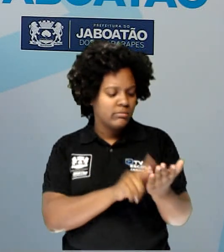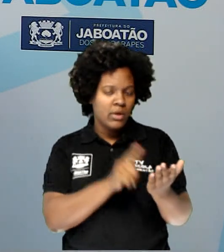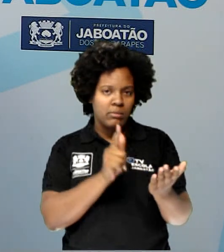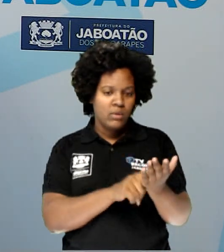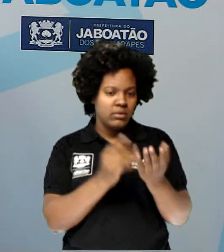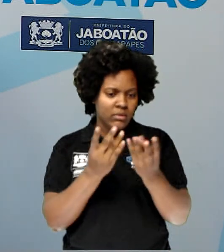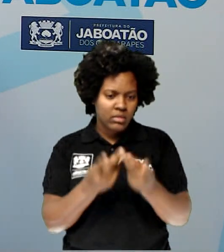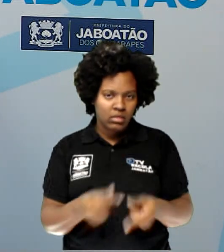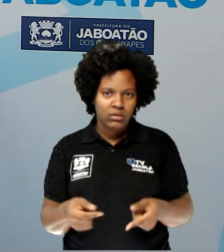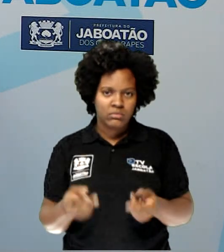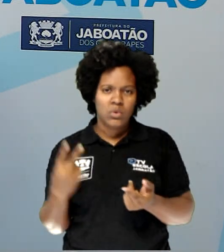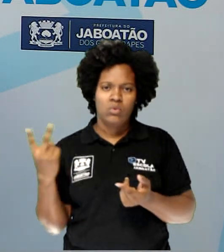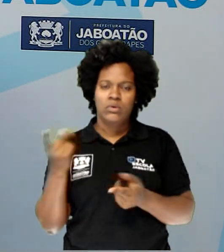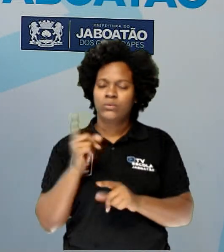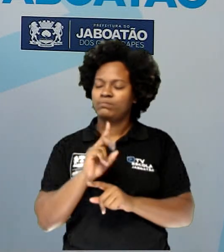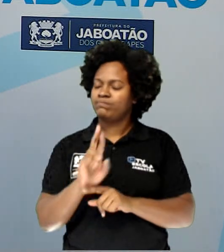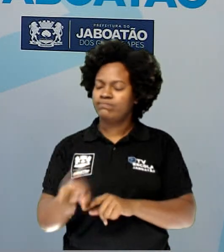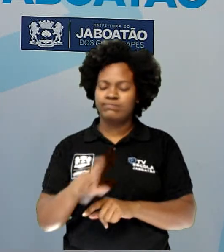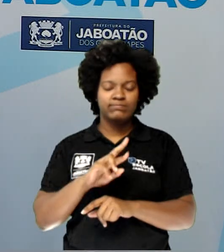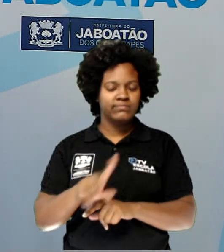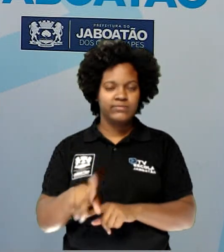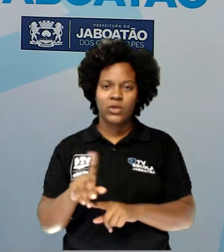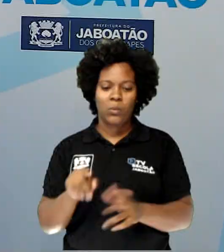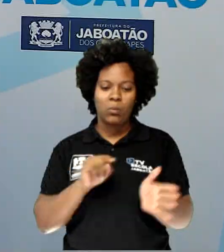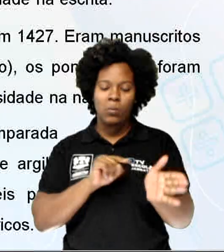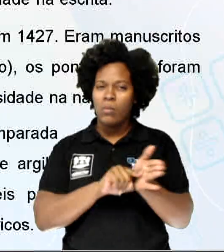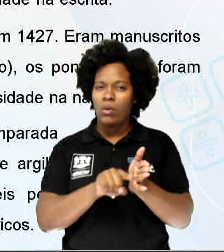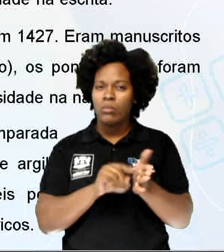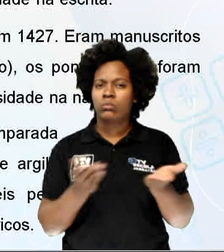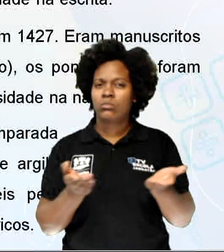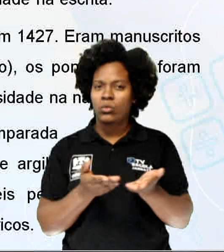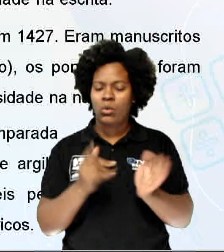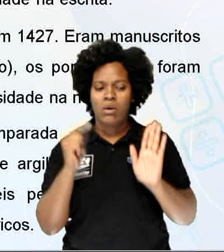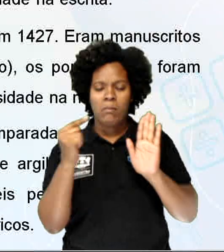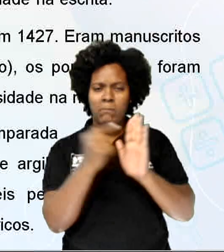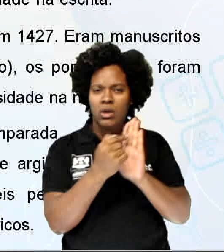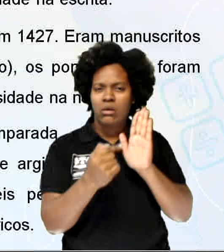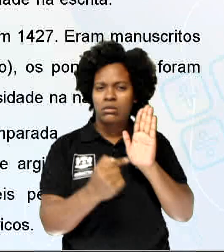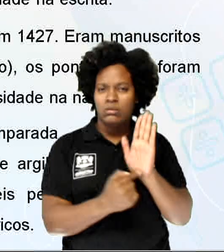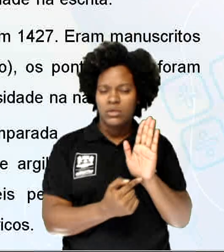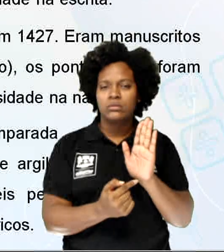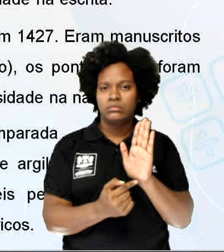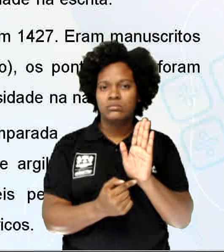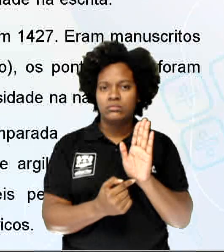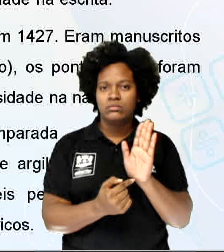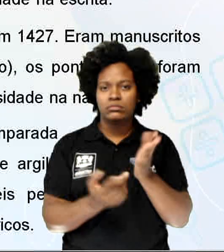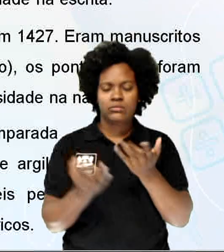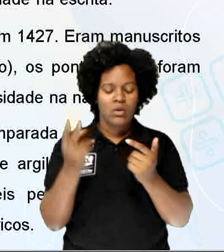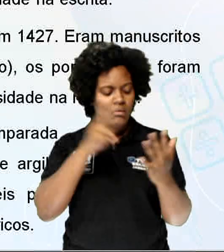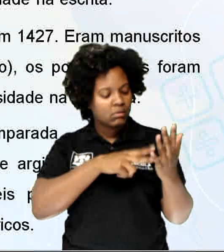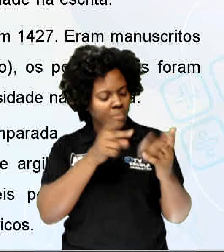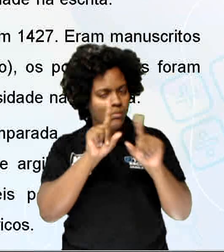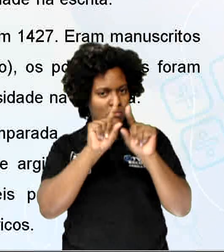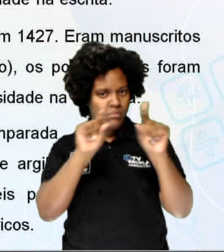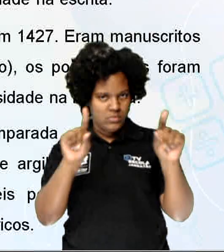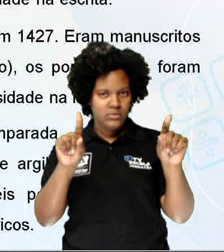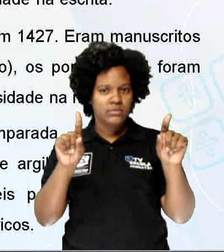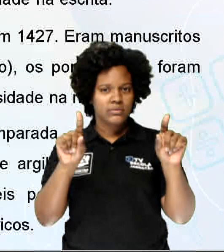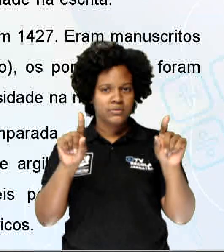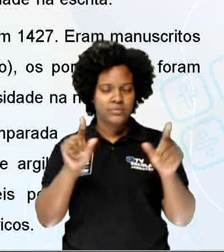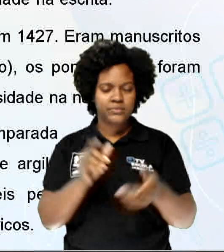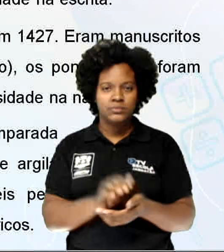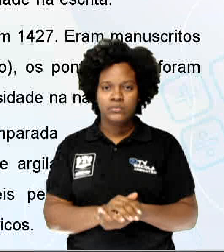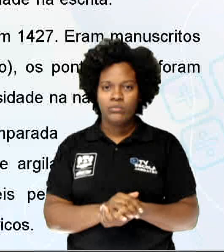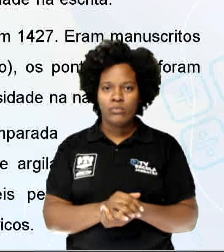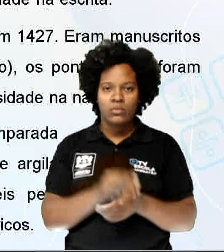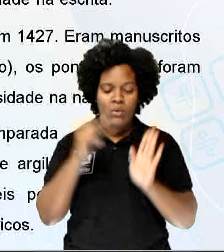seu valor. Mas vamos à questão agora, trabalhando em cima da pontuação. Vamos lá para a leitura do enunciado.